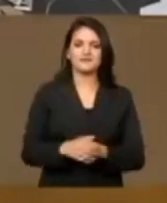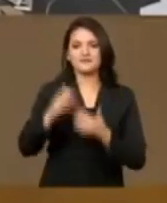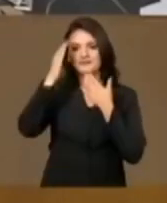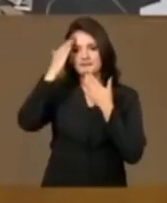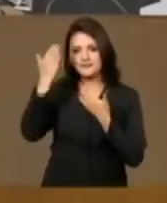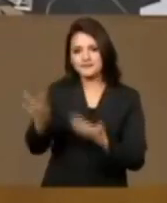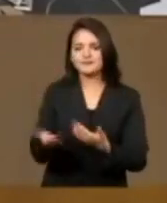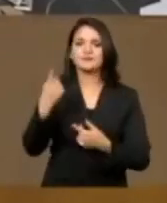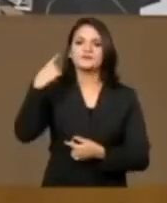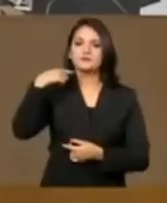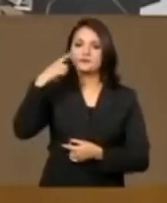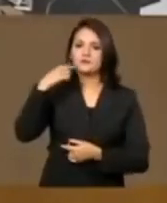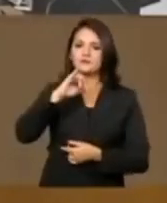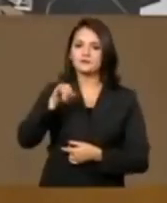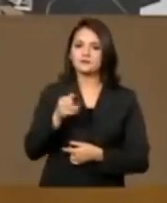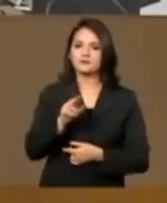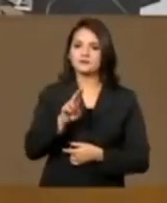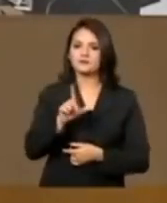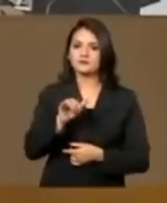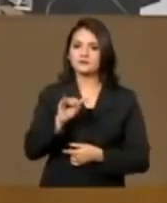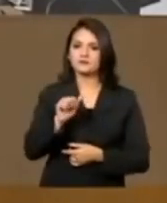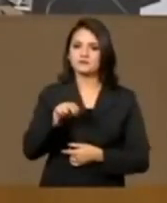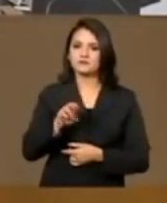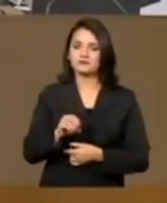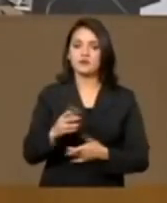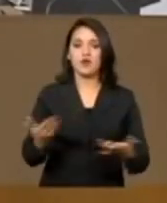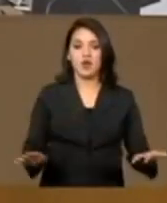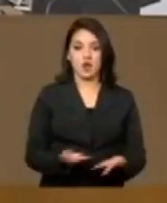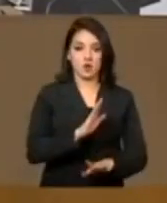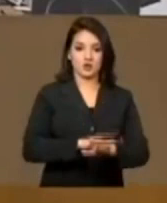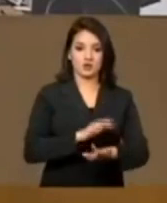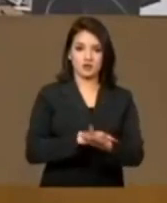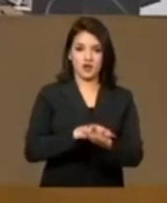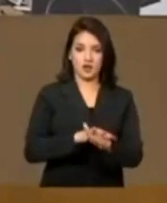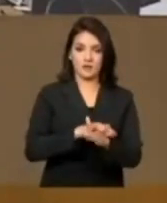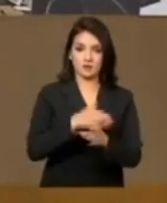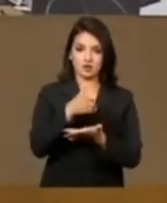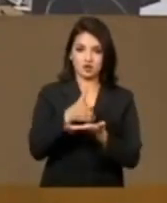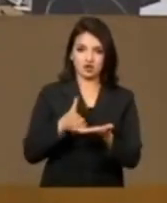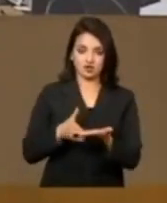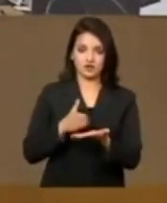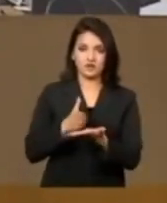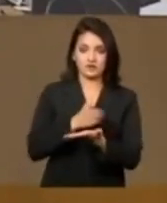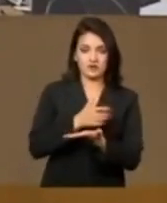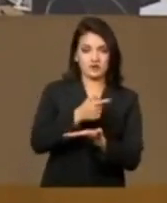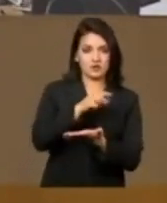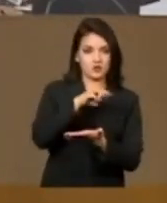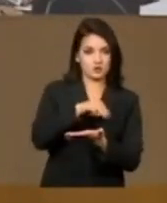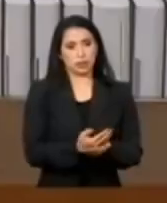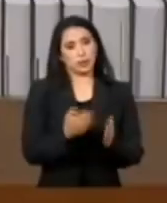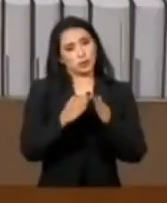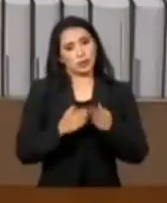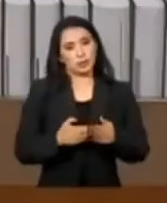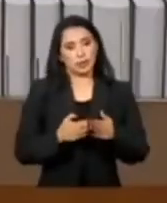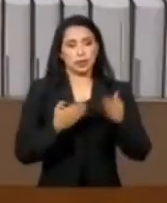o advogado o supremo tribunal federal suspendeu a sessão desta quinta-feira que delibera sobre a legalidade das prisões em segunda